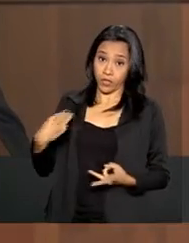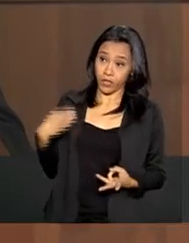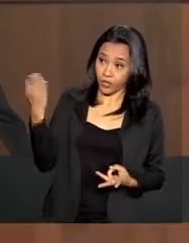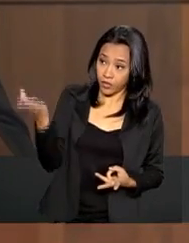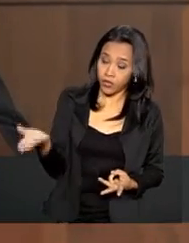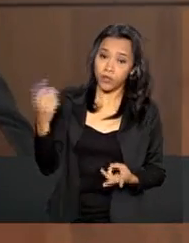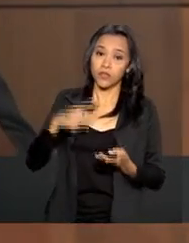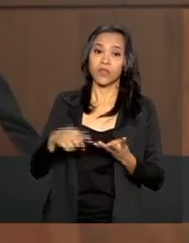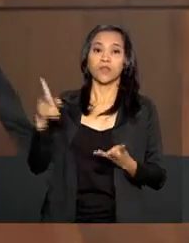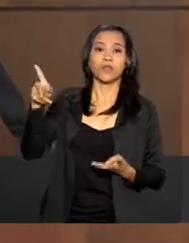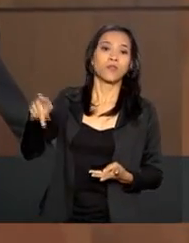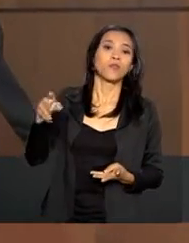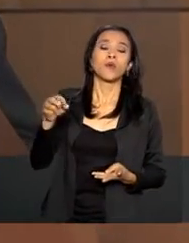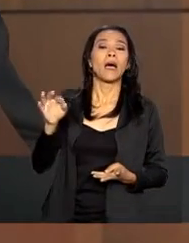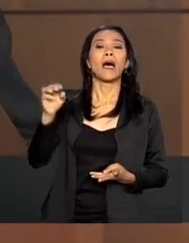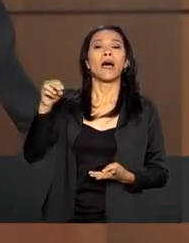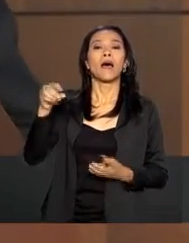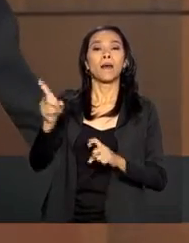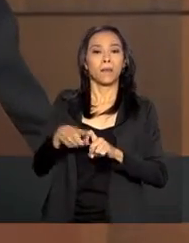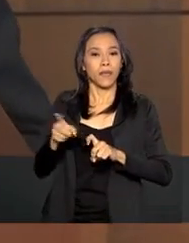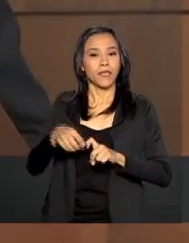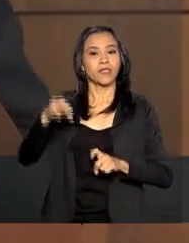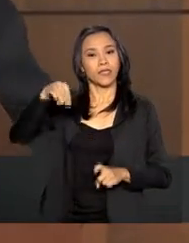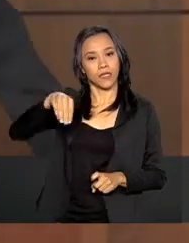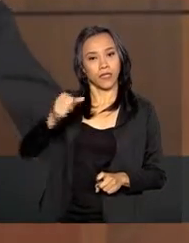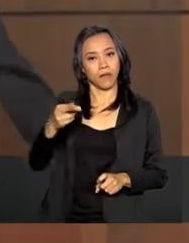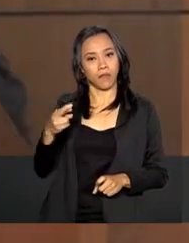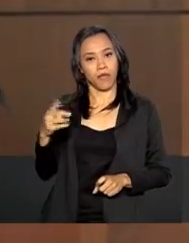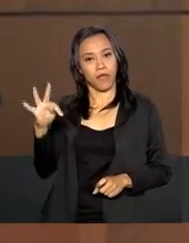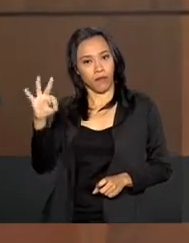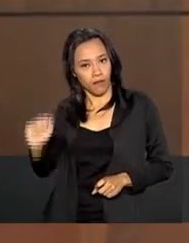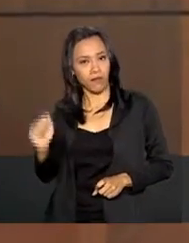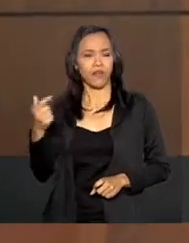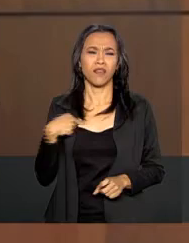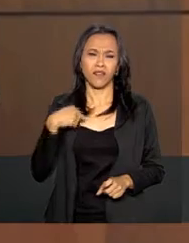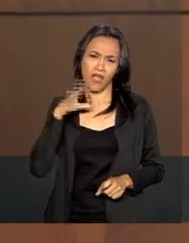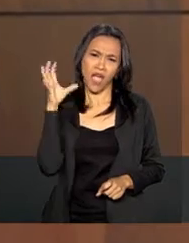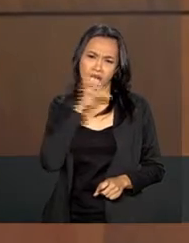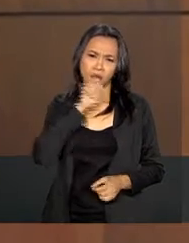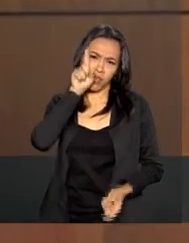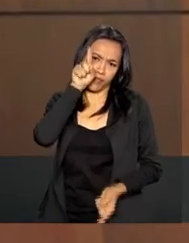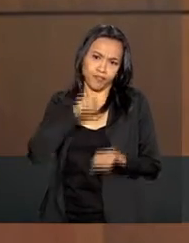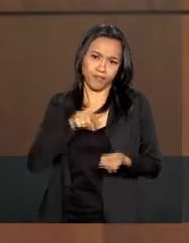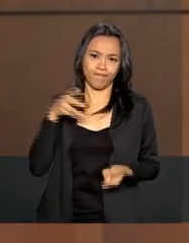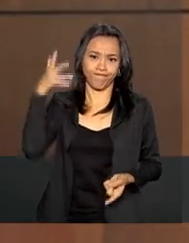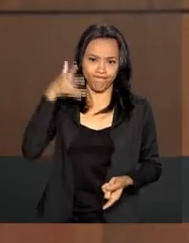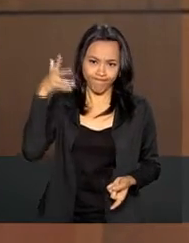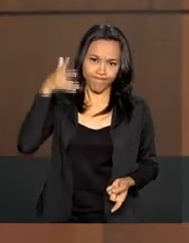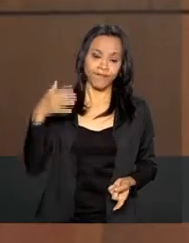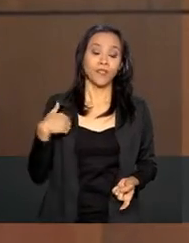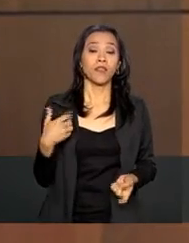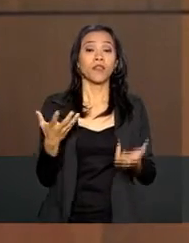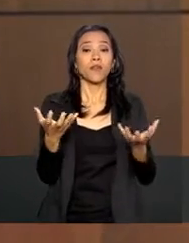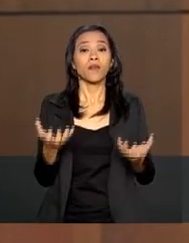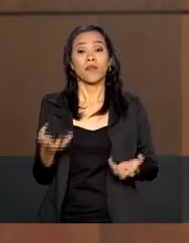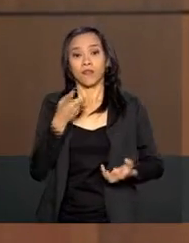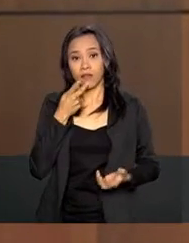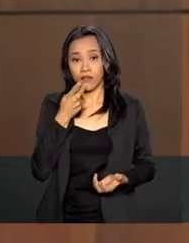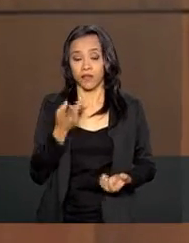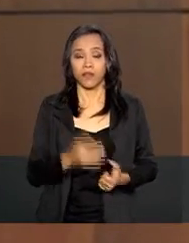a doutora martha e também em breve suas palavras eu quero quero dizer